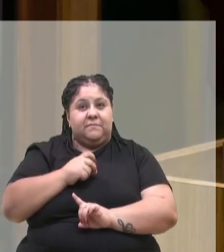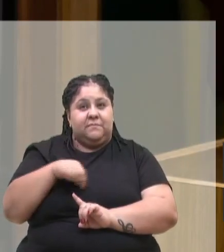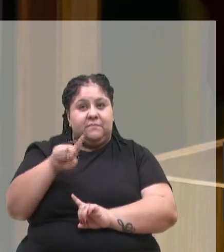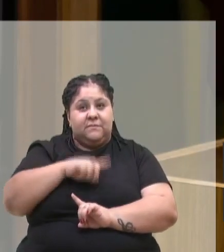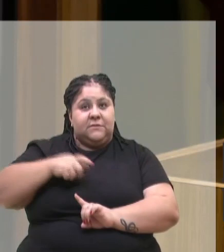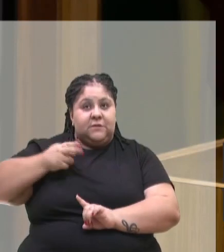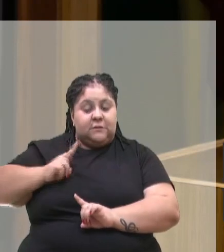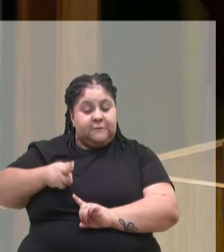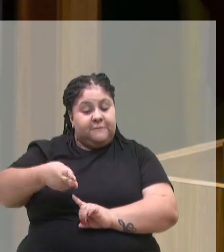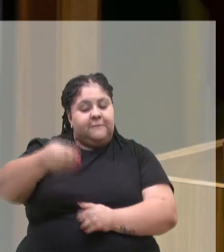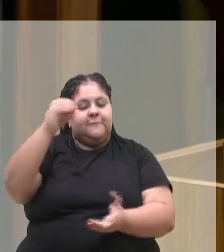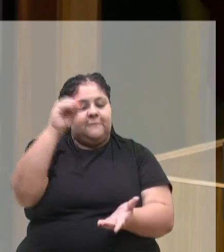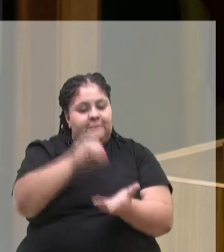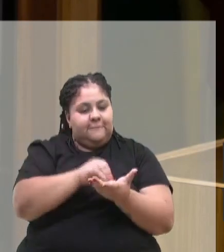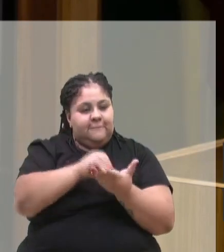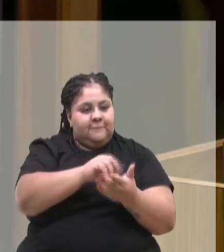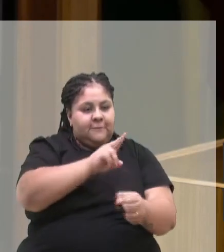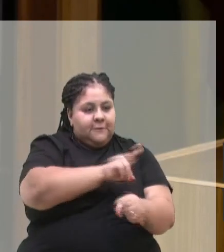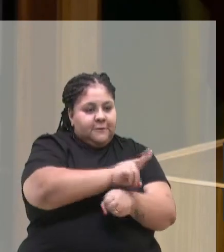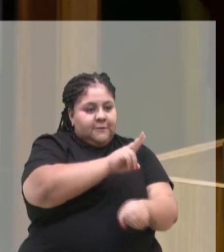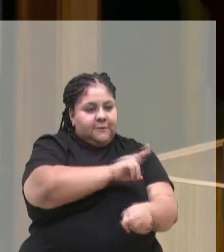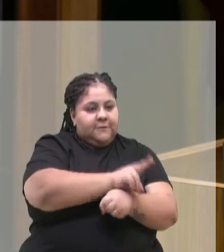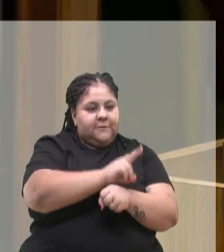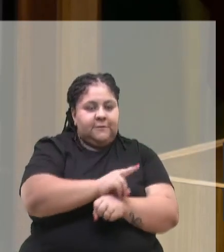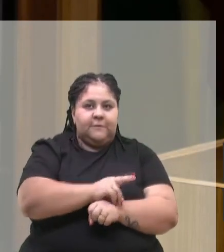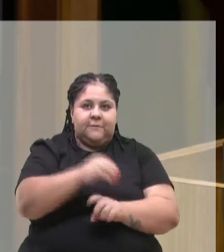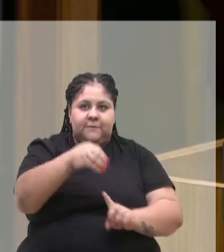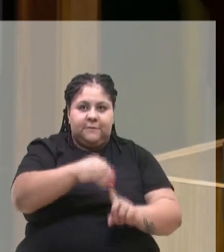constante falta de vagas, principalmente nessa